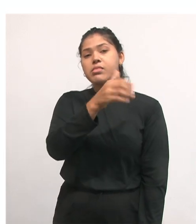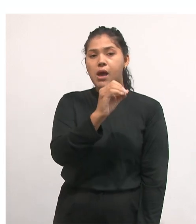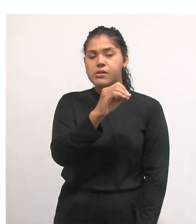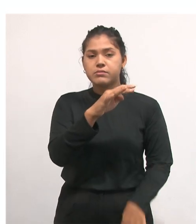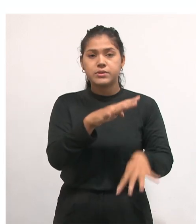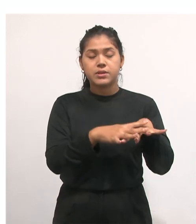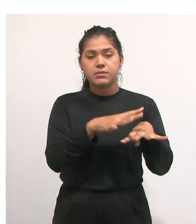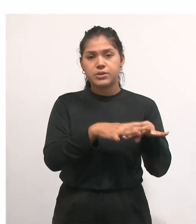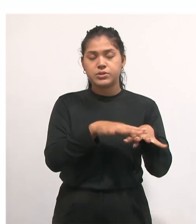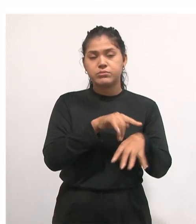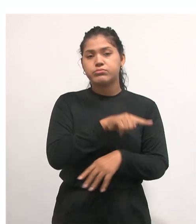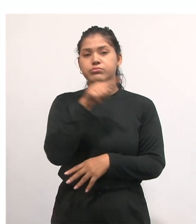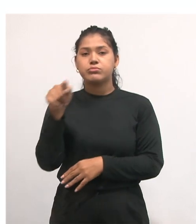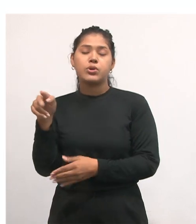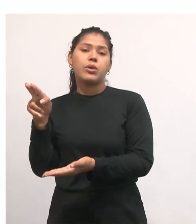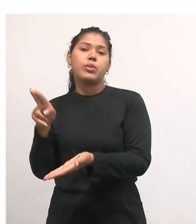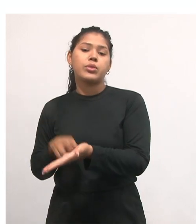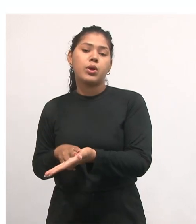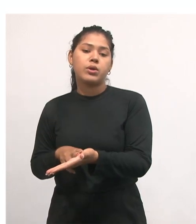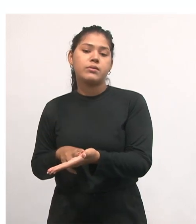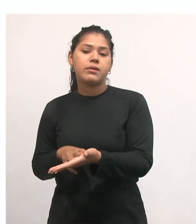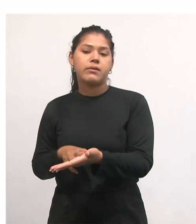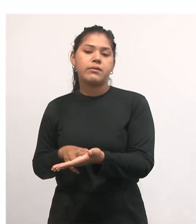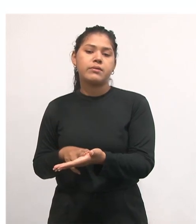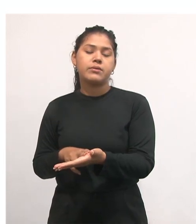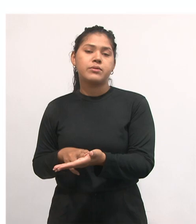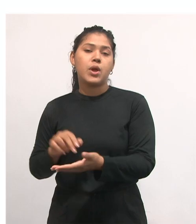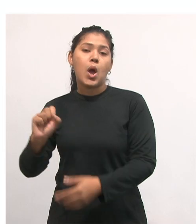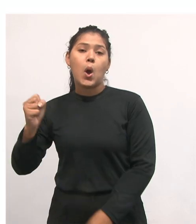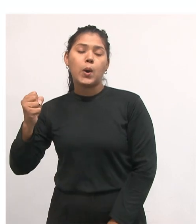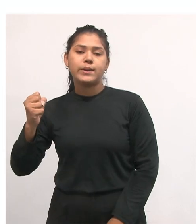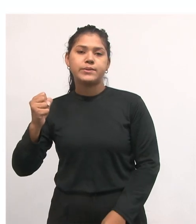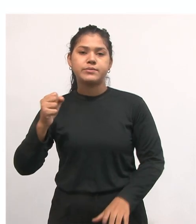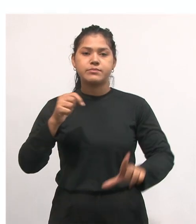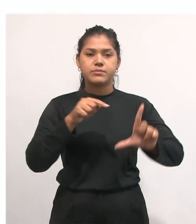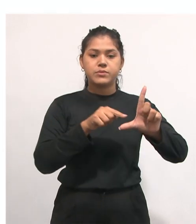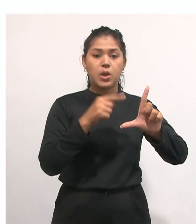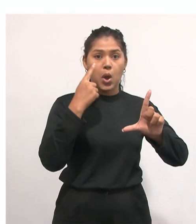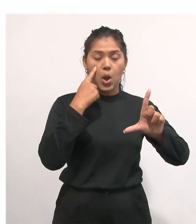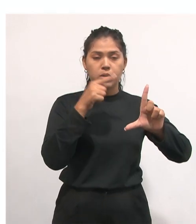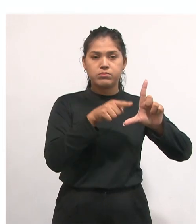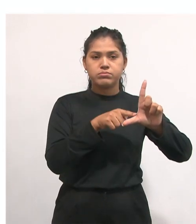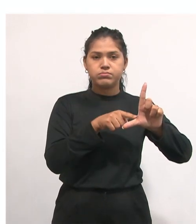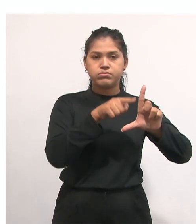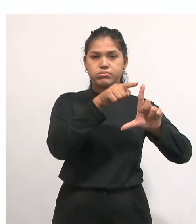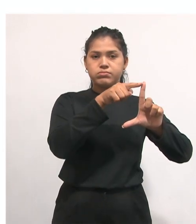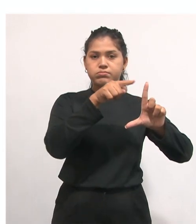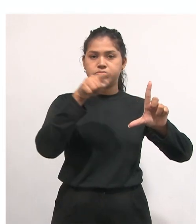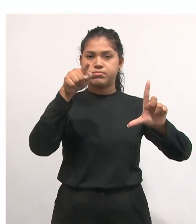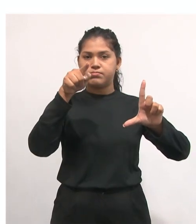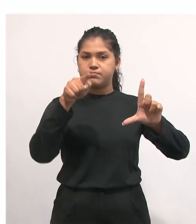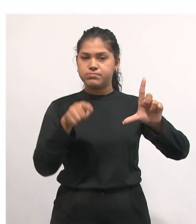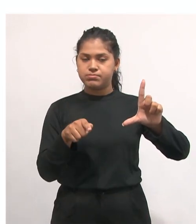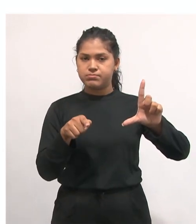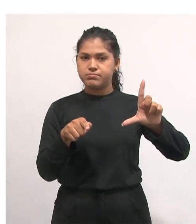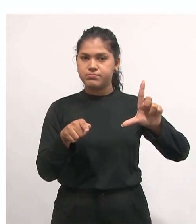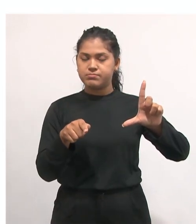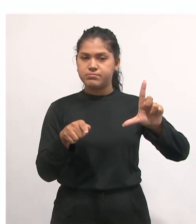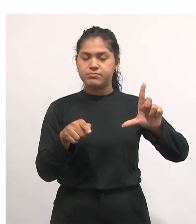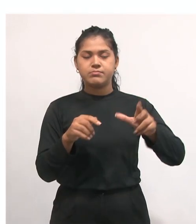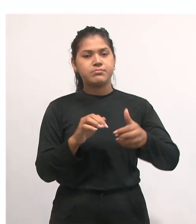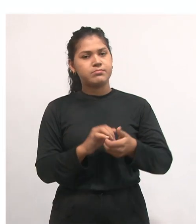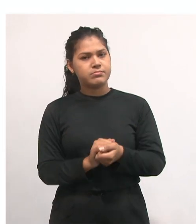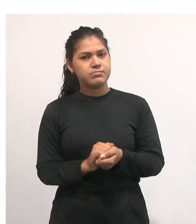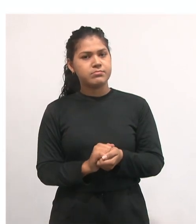nota 10 em matemática, ele em estatística tirou a nota 8. Então, ok? E